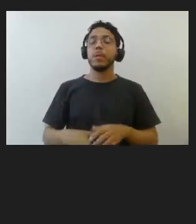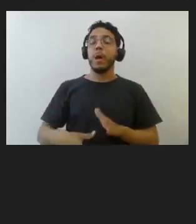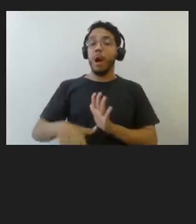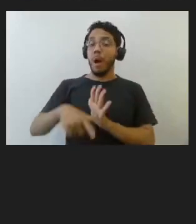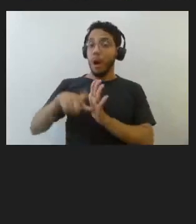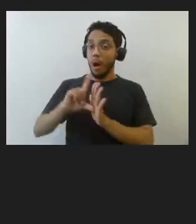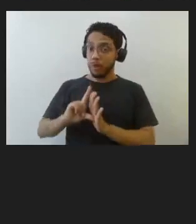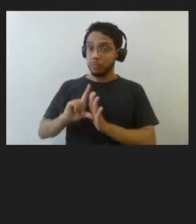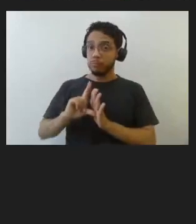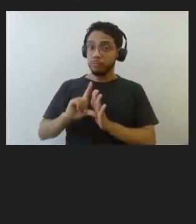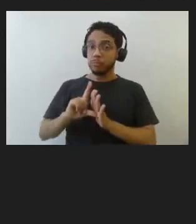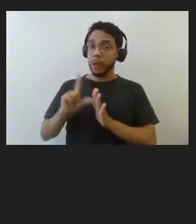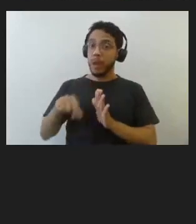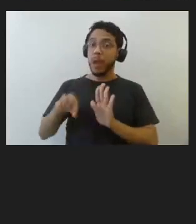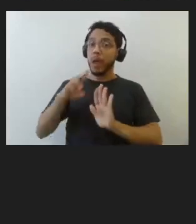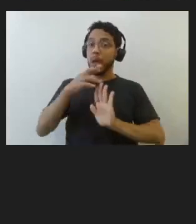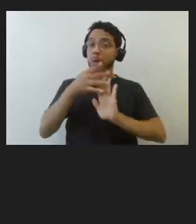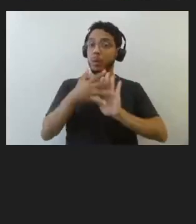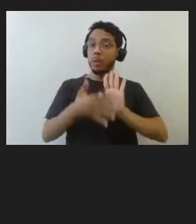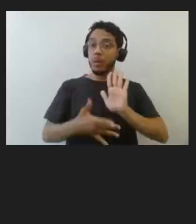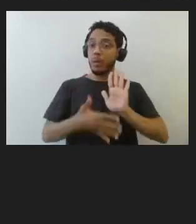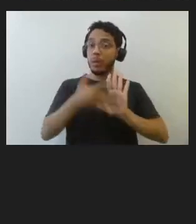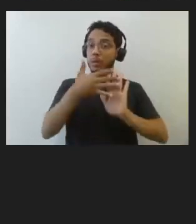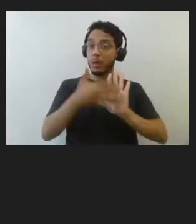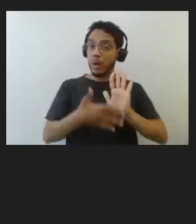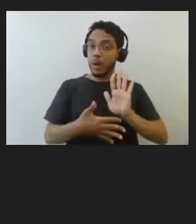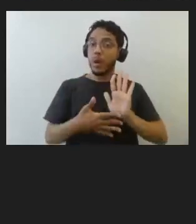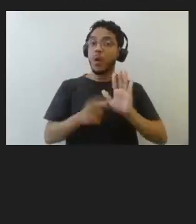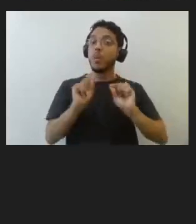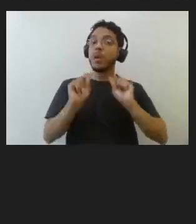é roteirizar esse produto